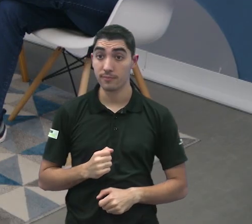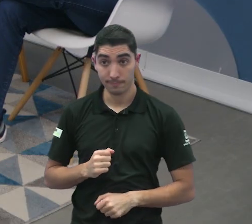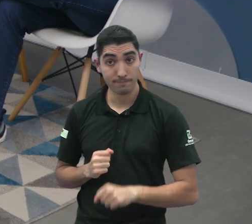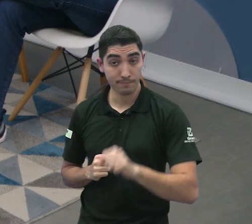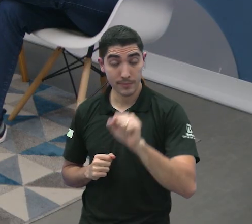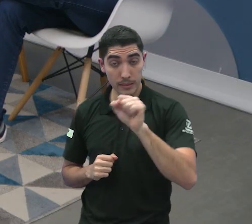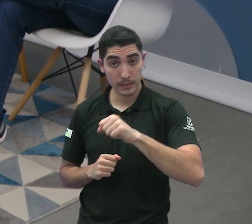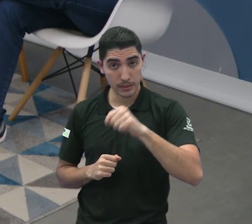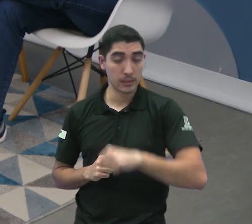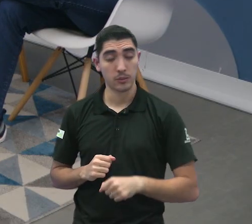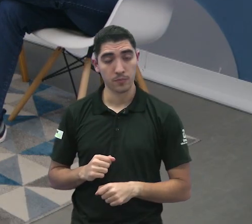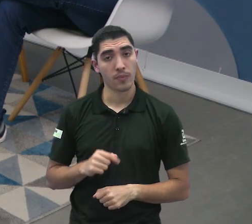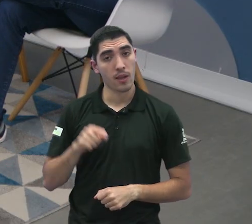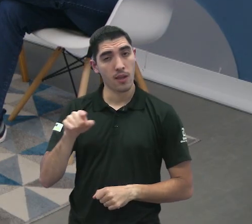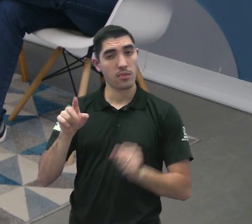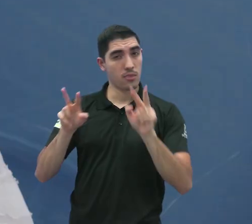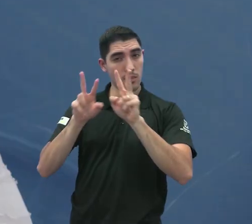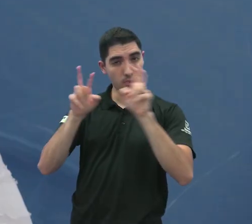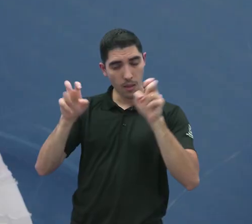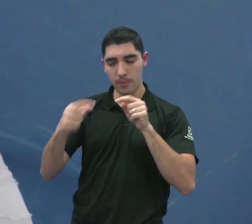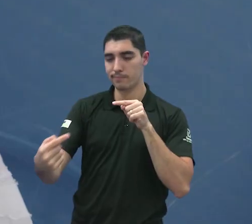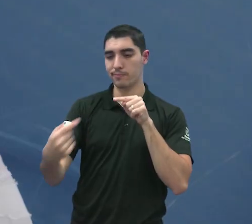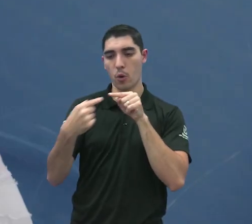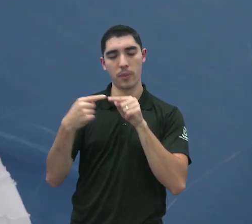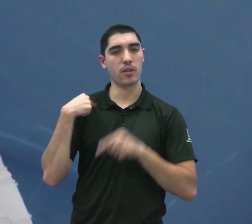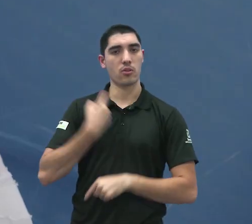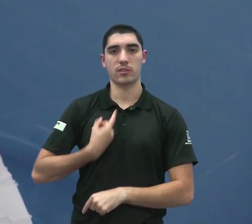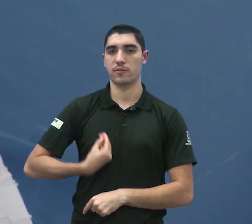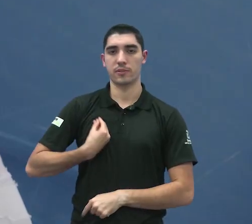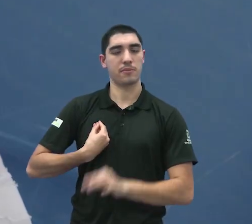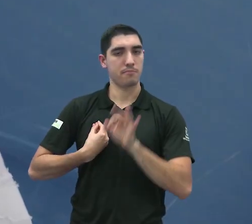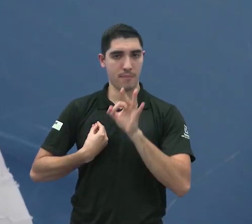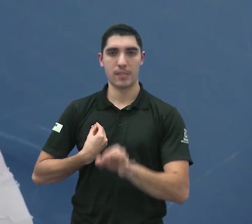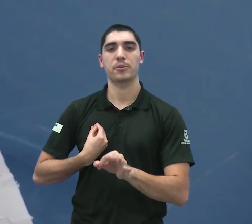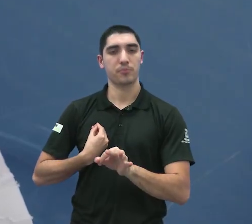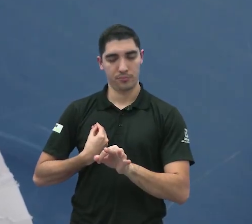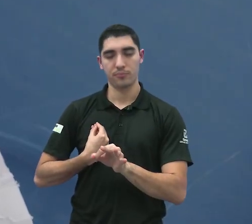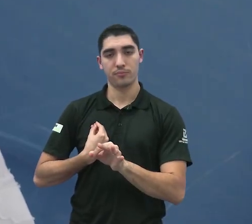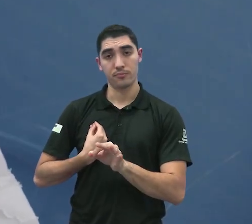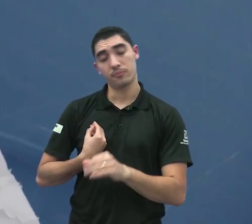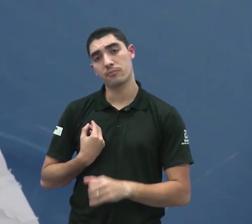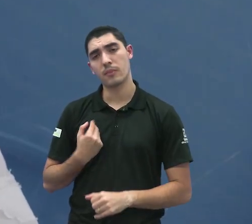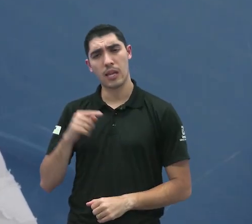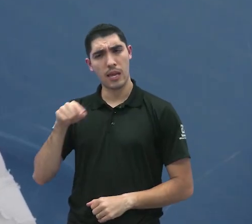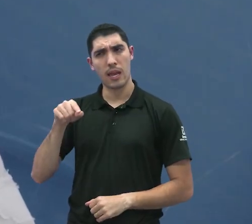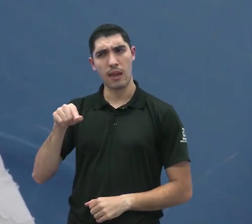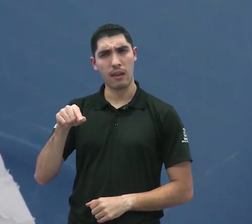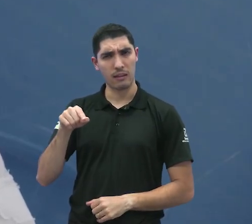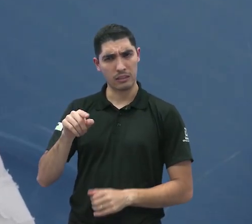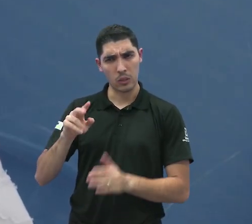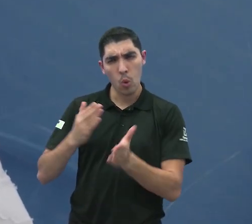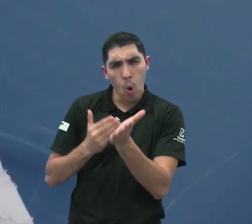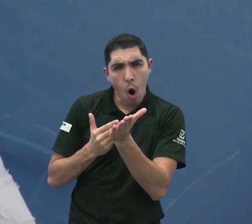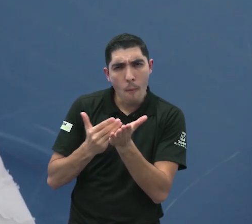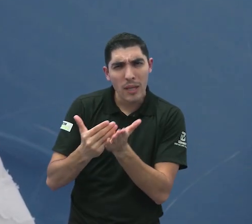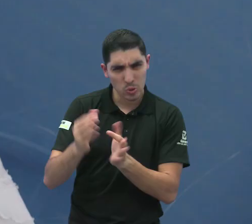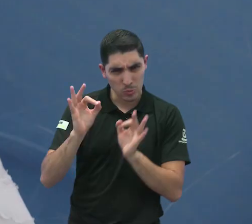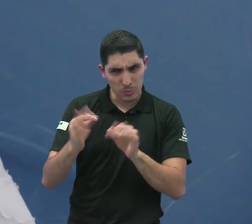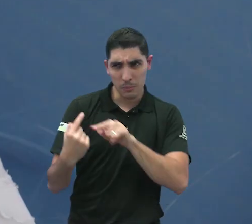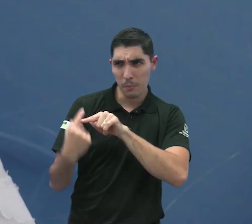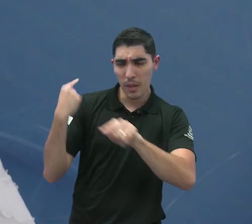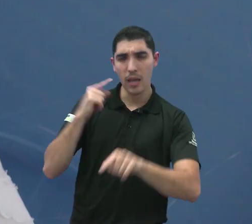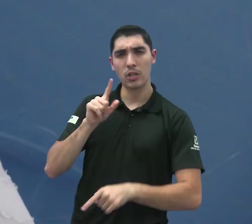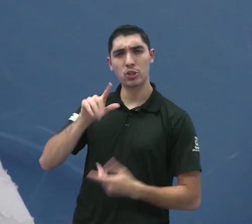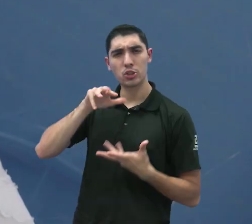Marvin, ela está completamente vinculada à nossa vida, né? Ela não nasceu desse jeito, né? A geopolítica,